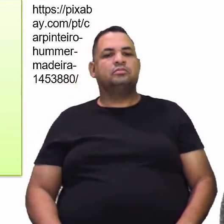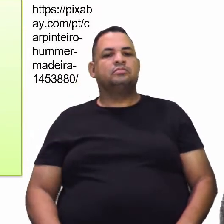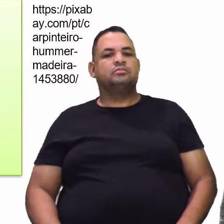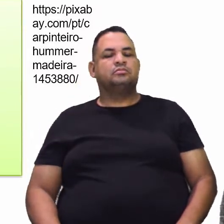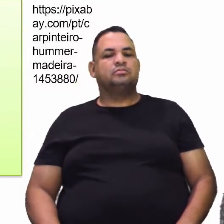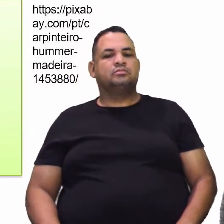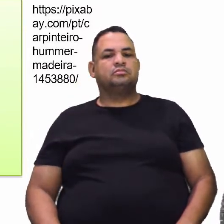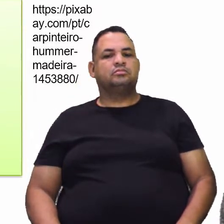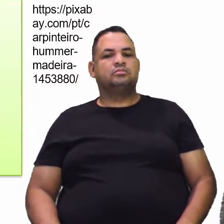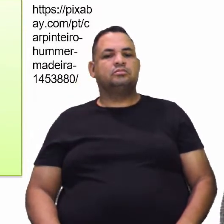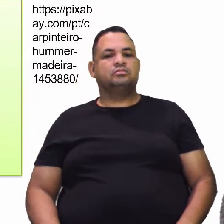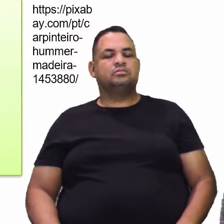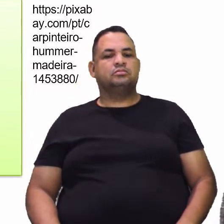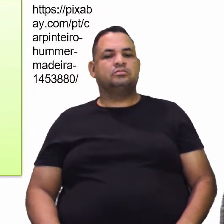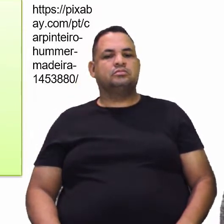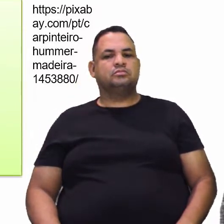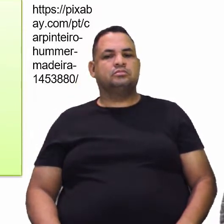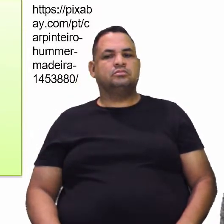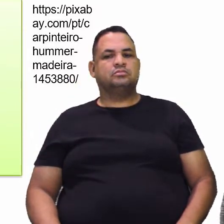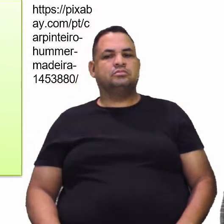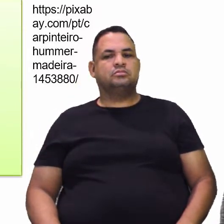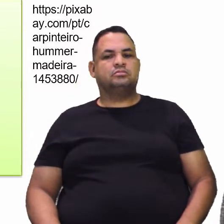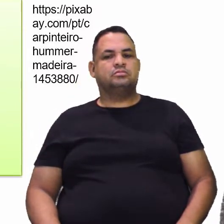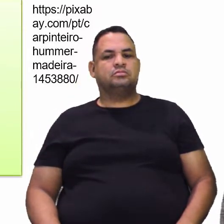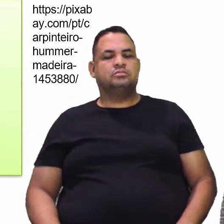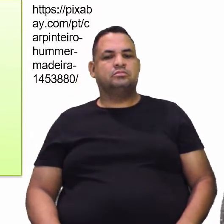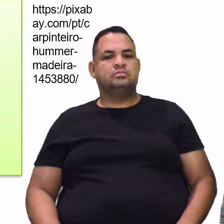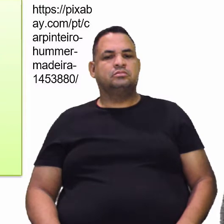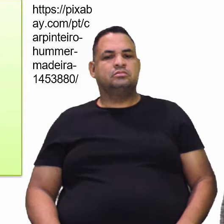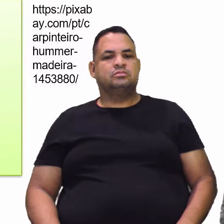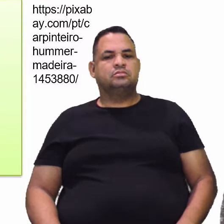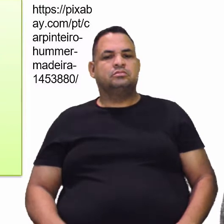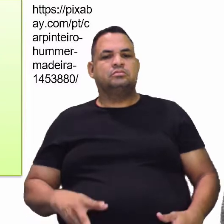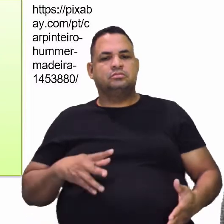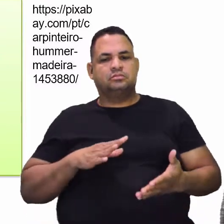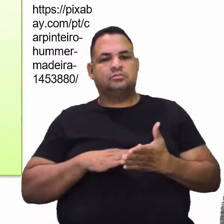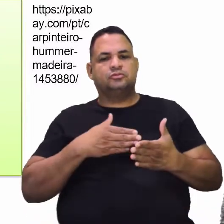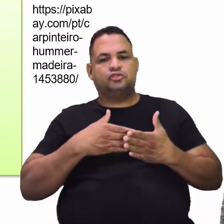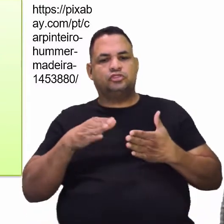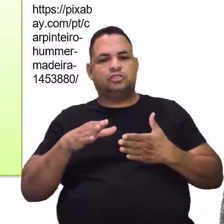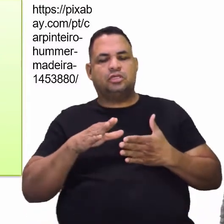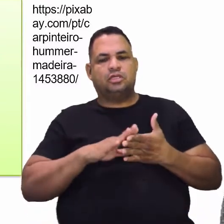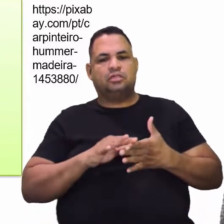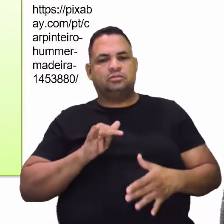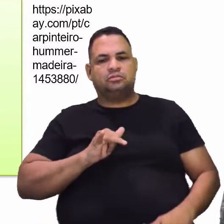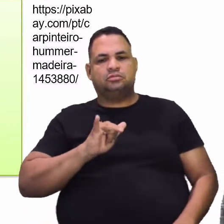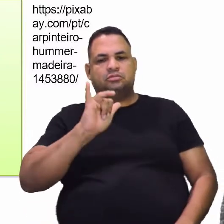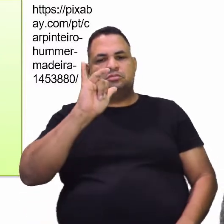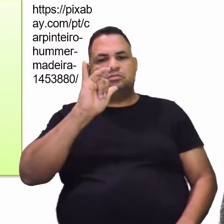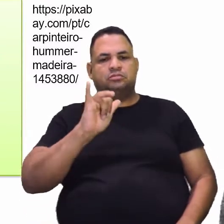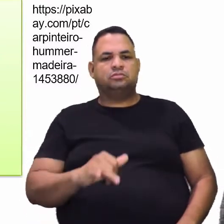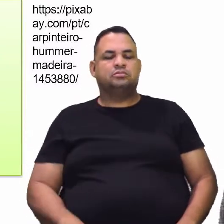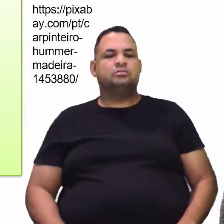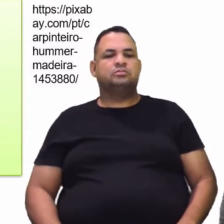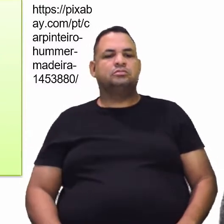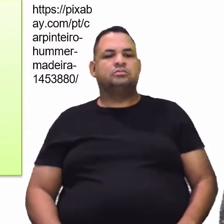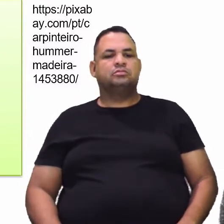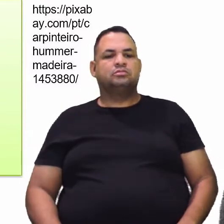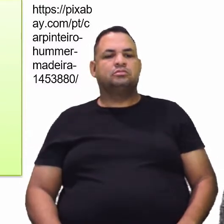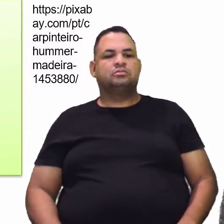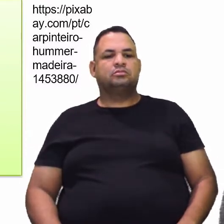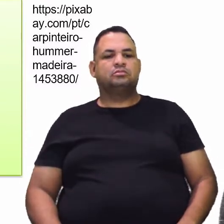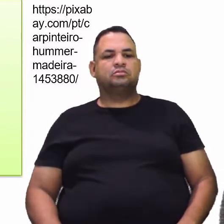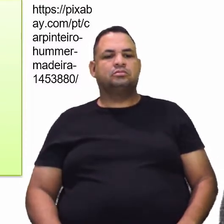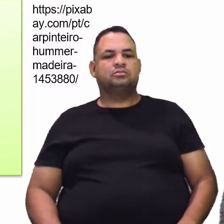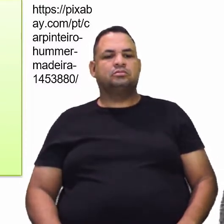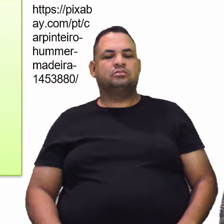do Y, você vai ter que drop the Y, cortar o Y, drop, cortar. E aí, no